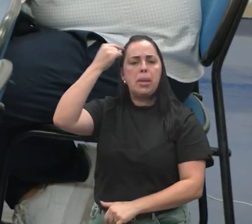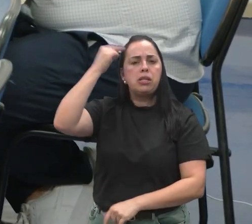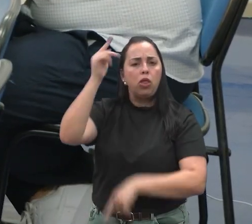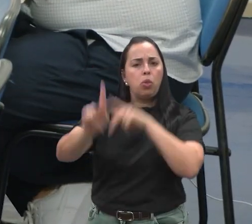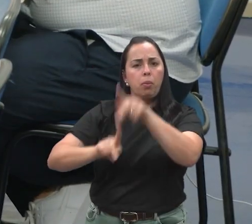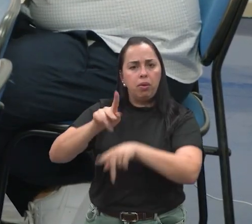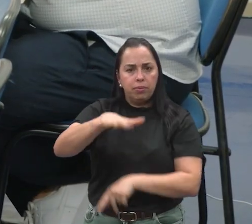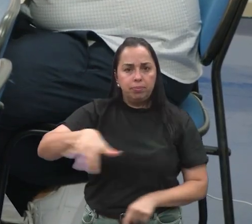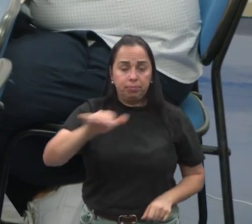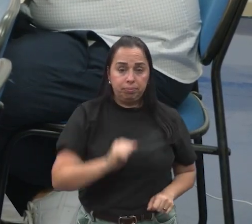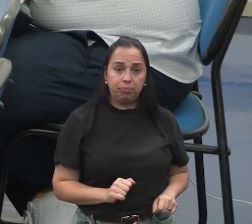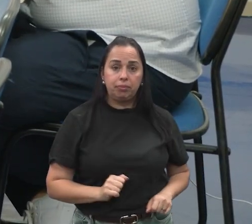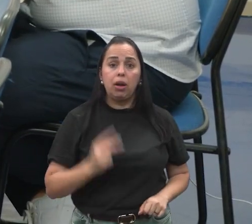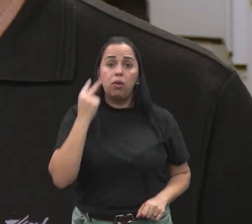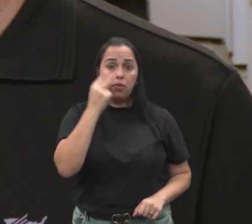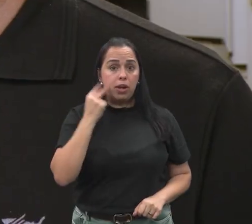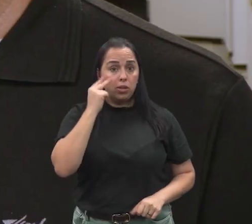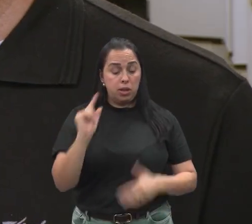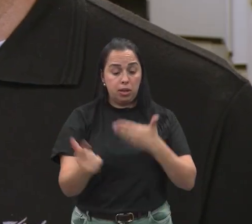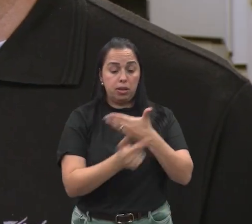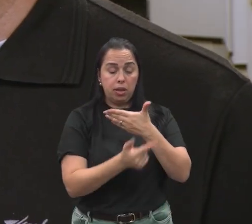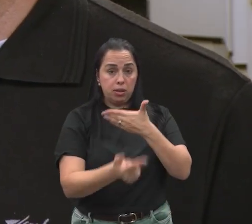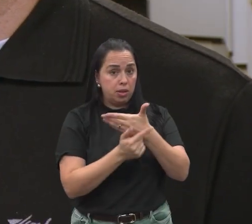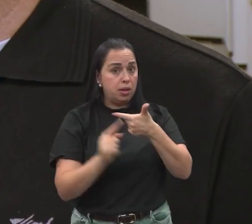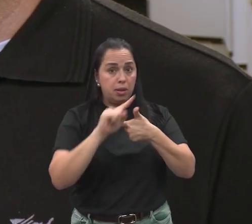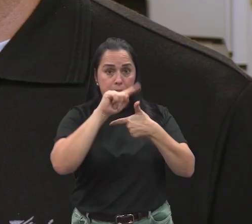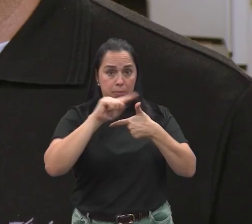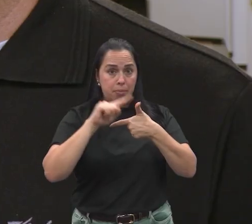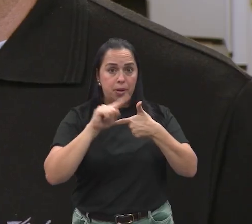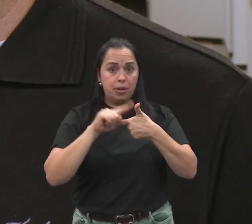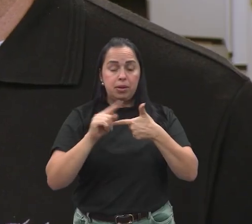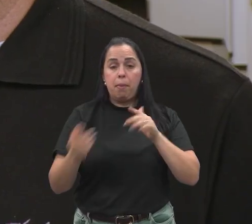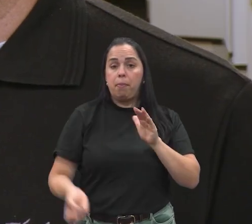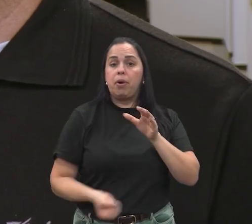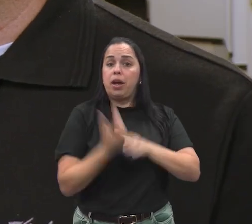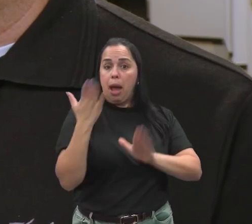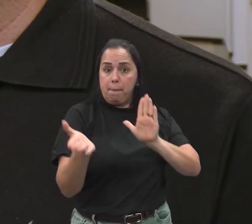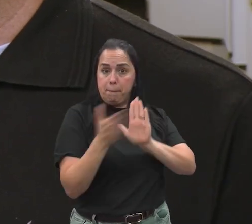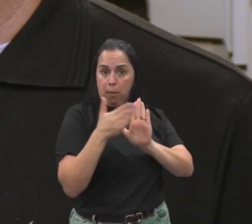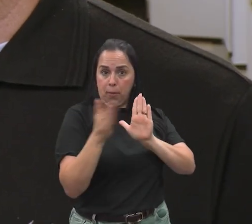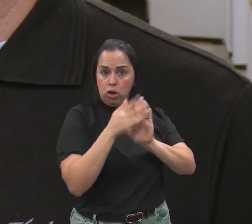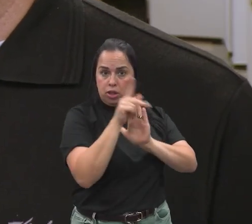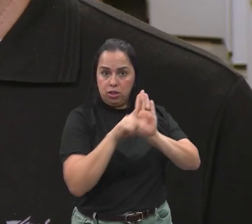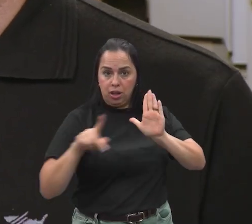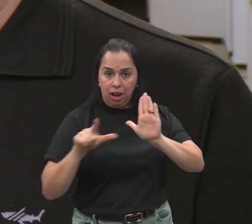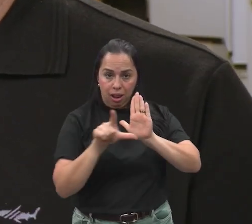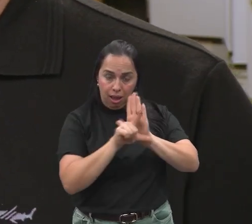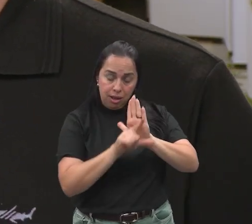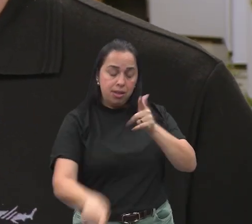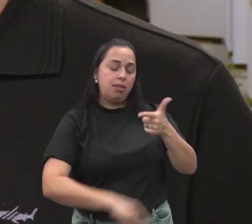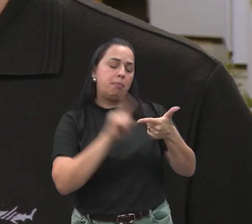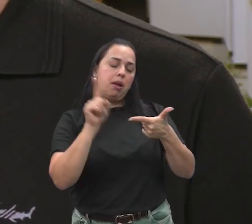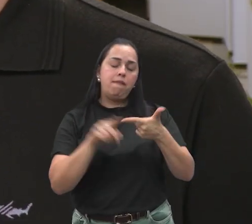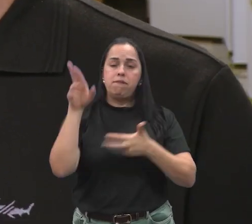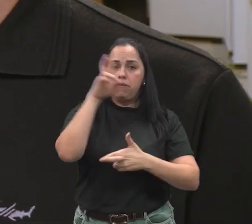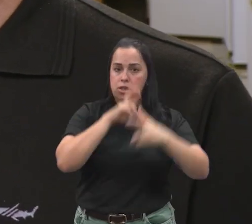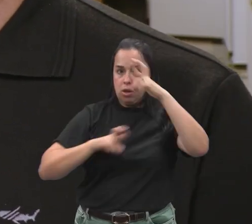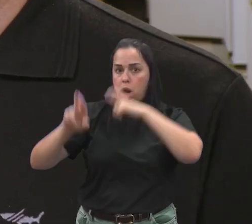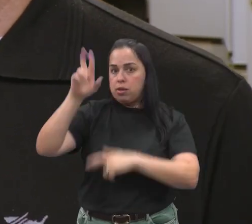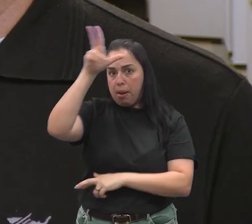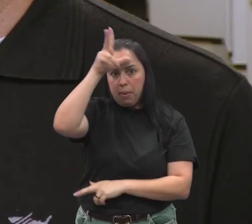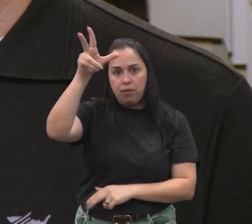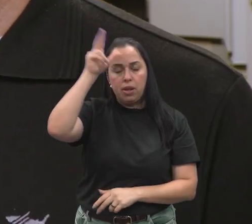atender às necessidades da população. O vereador ele tem duas funções primordiais, que é apresentar propostas de leis, votar as leis